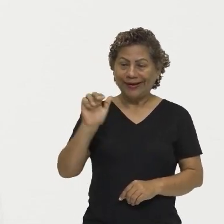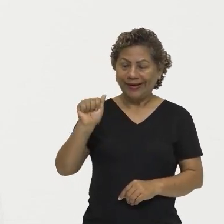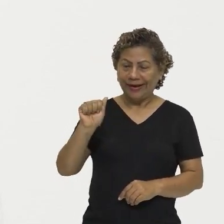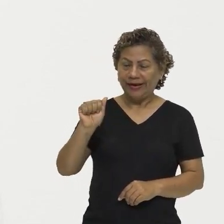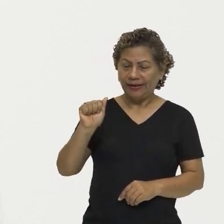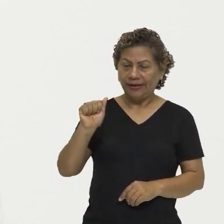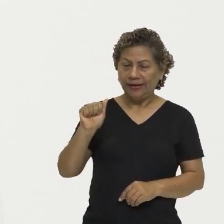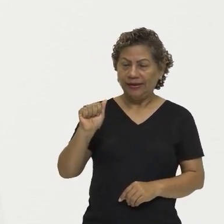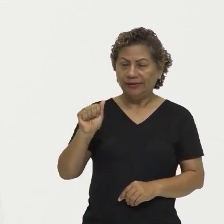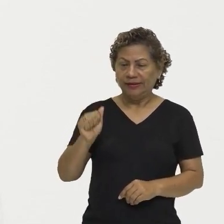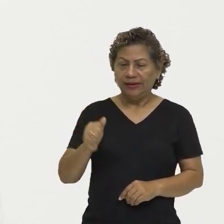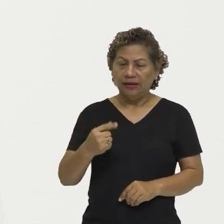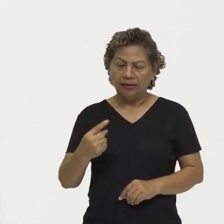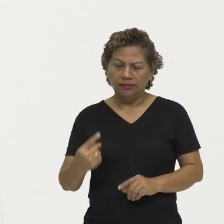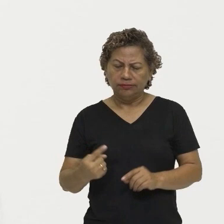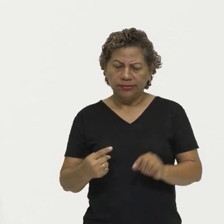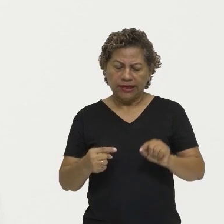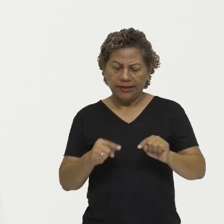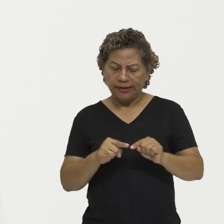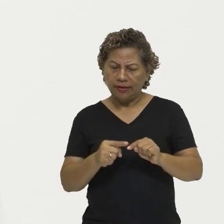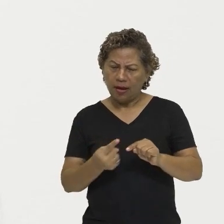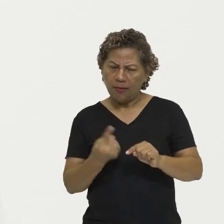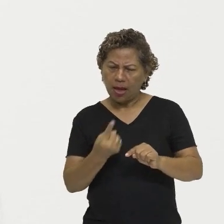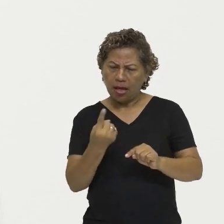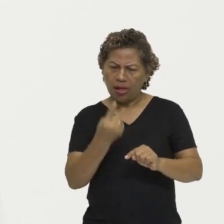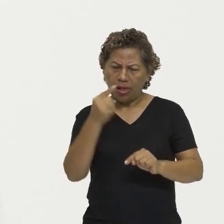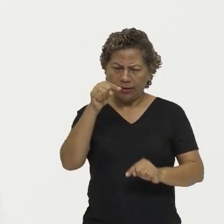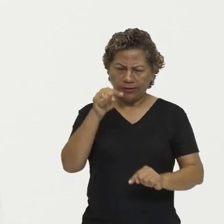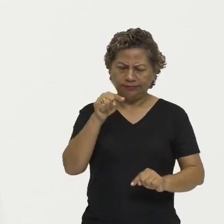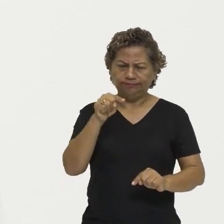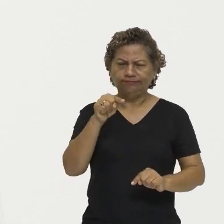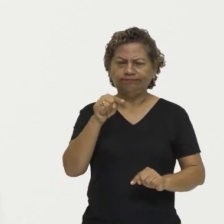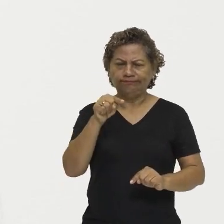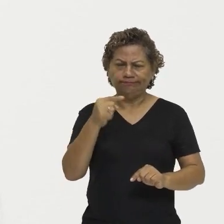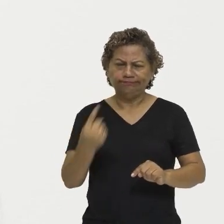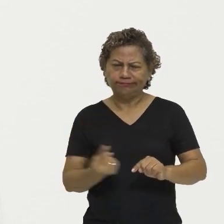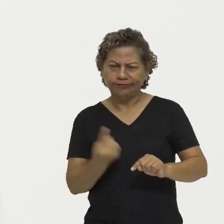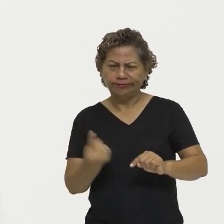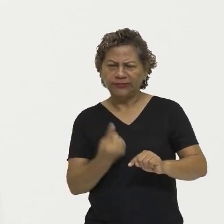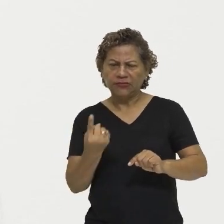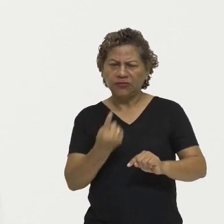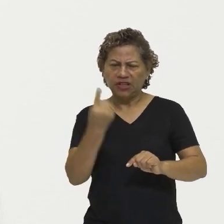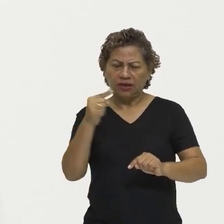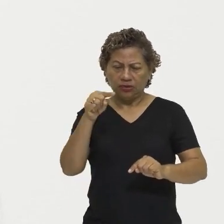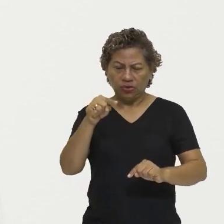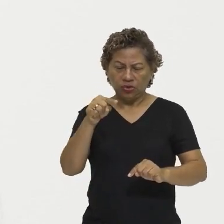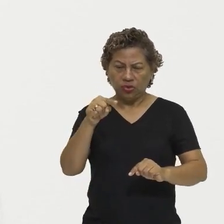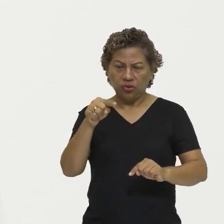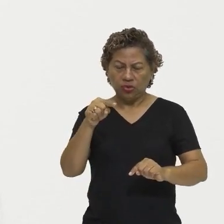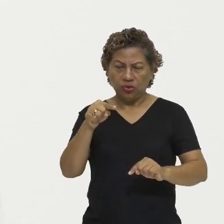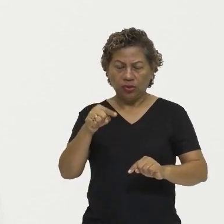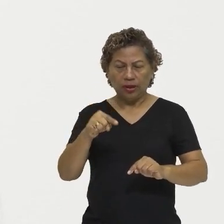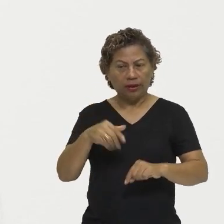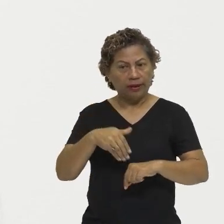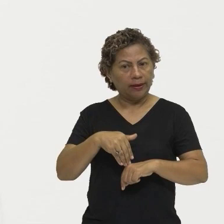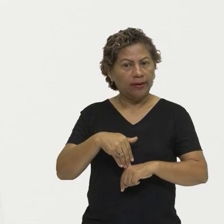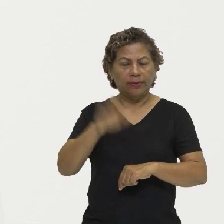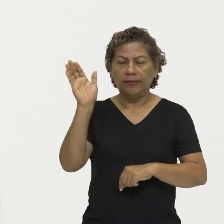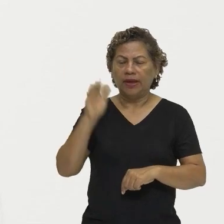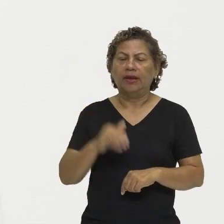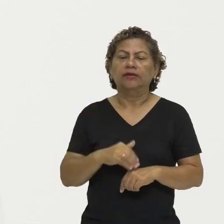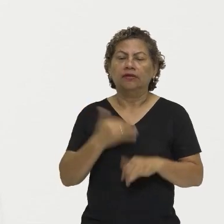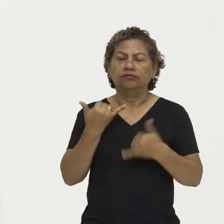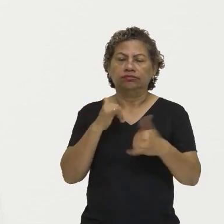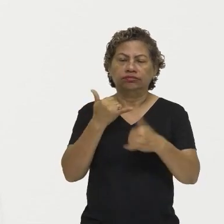que a altura HB. Certo, pessoal? Quanto maior a altura, maior a energia potencial